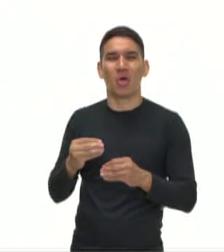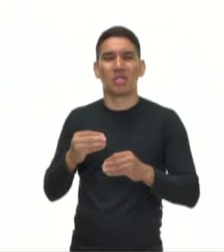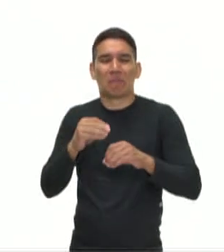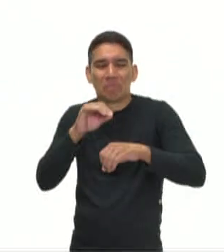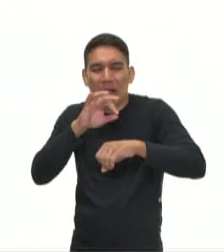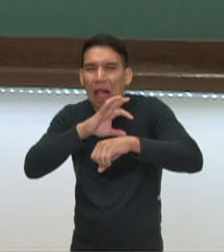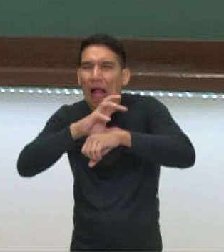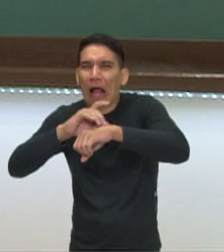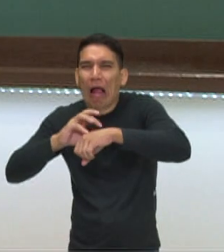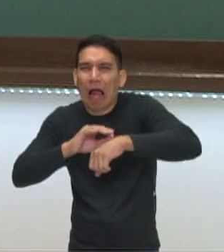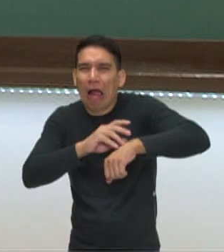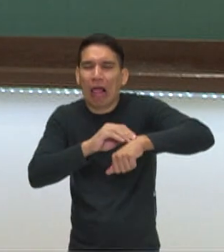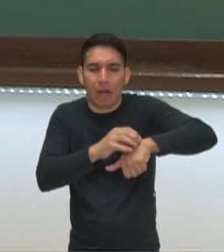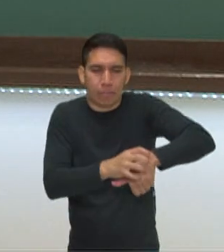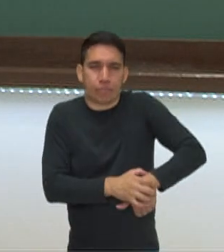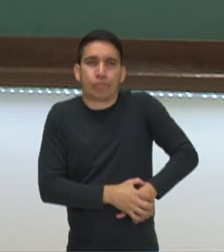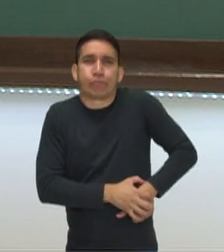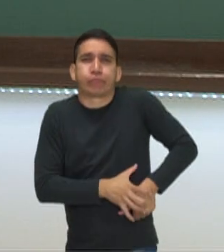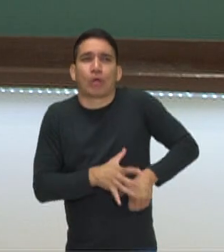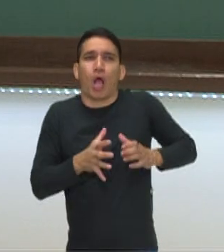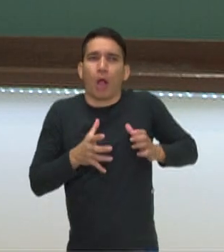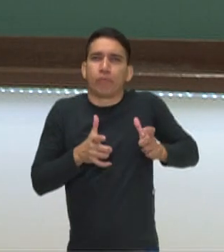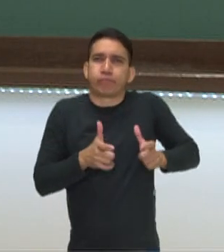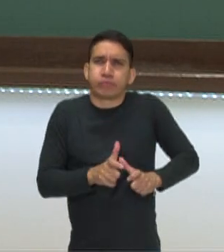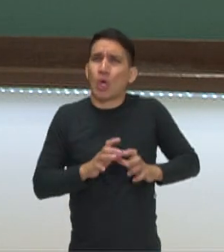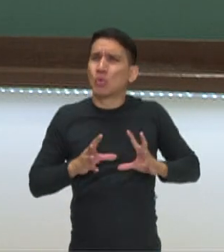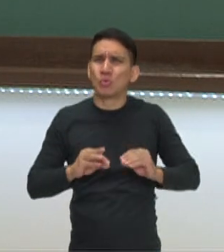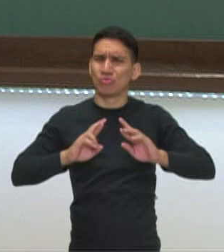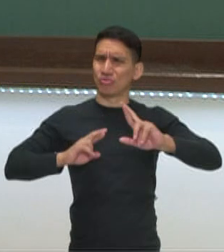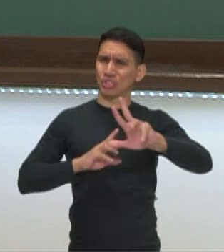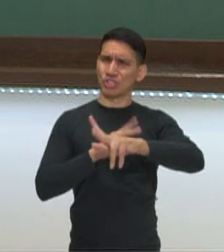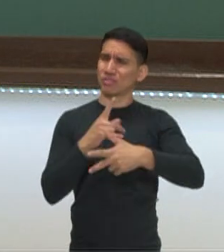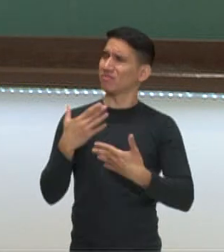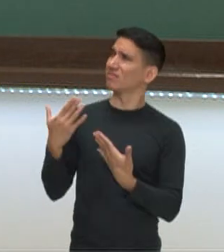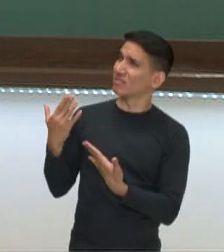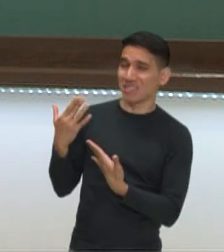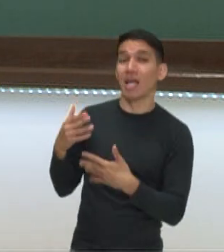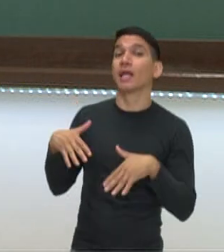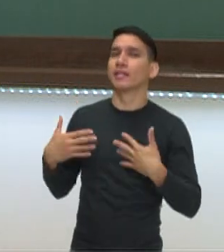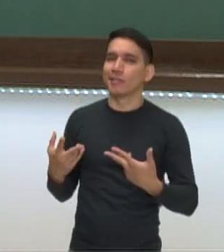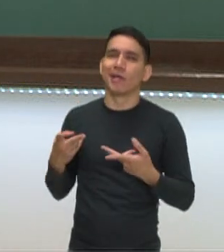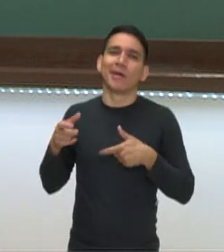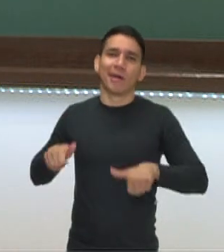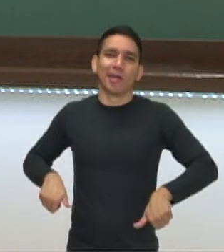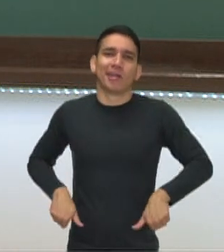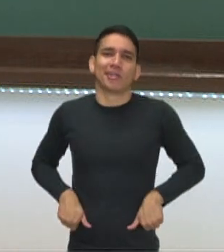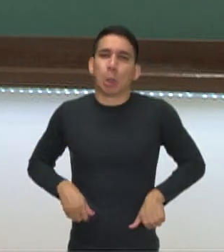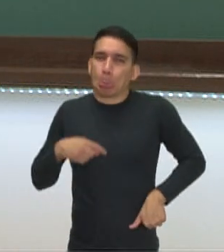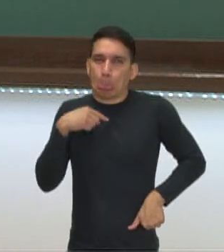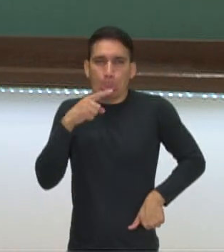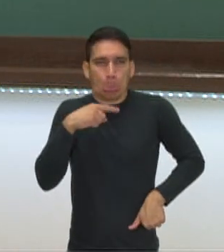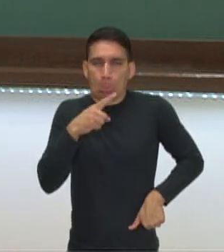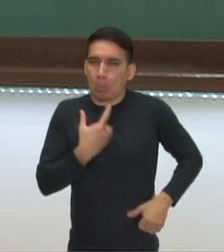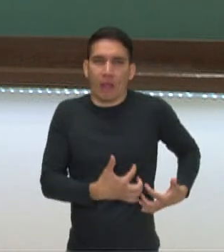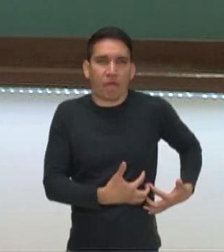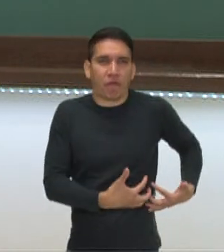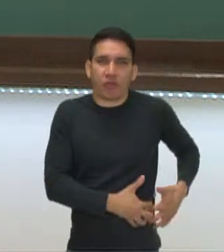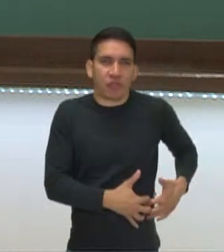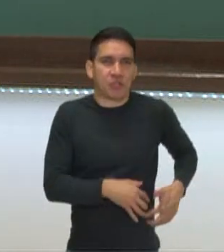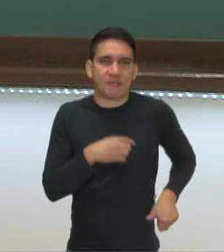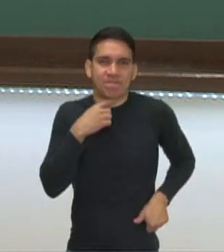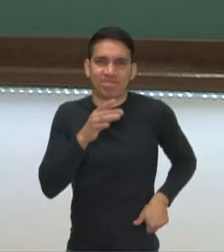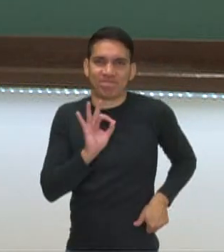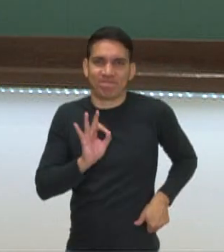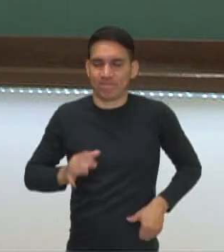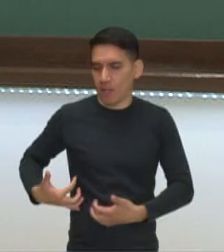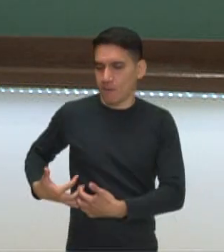coloração, o tamanho, tudo tá diferente. E aí, claro, nesse caso, né, o rim não consegue desempenhar o seu papel,